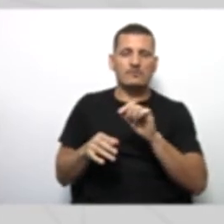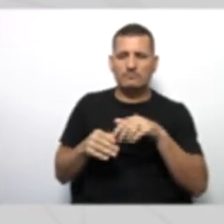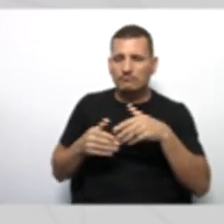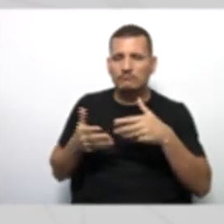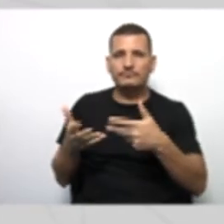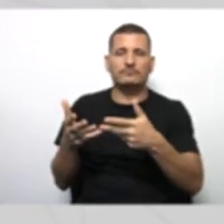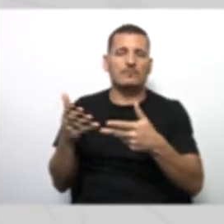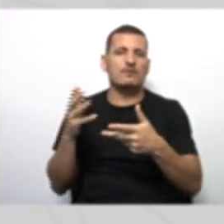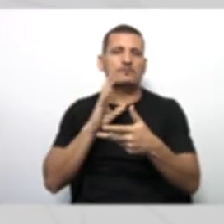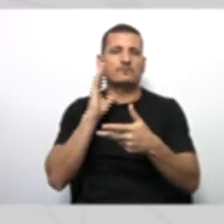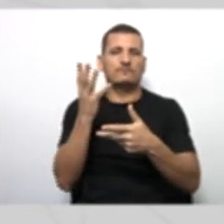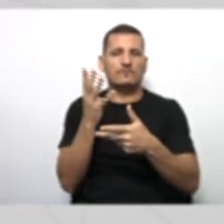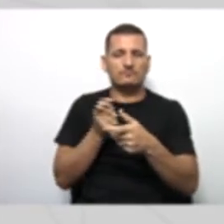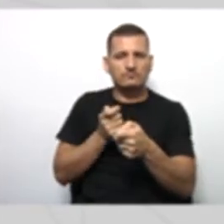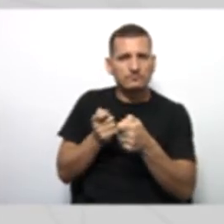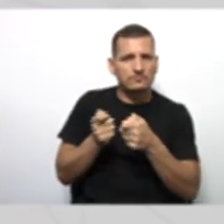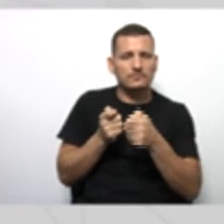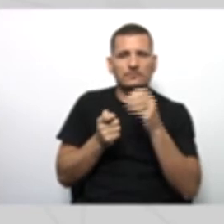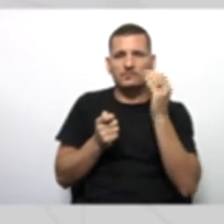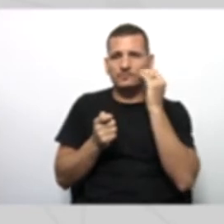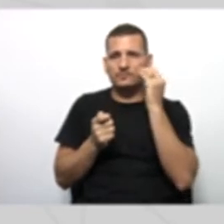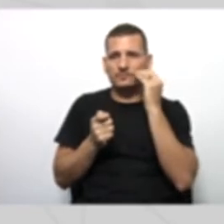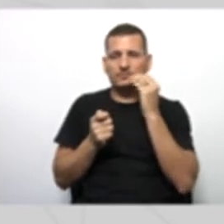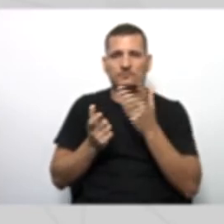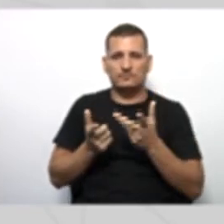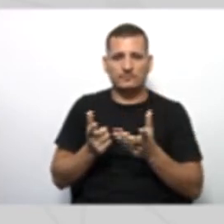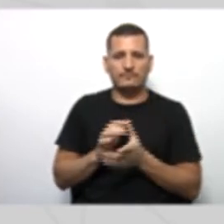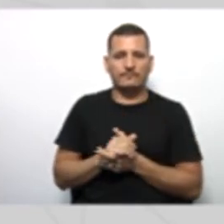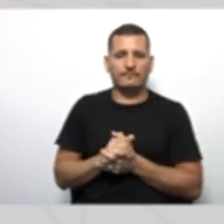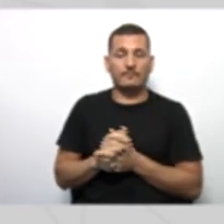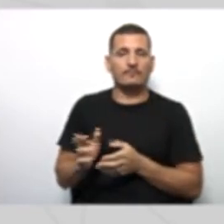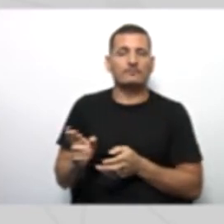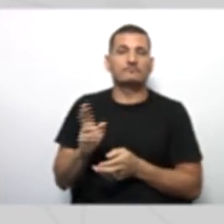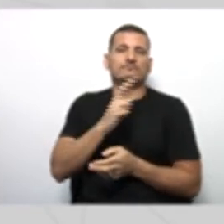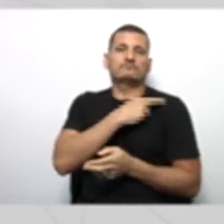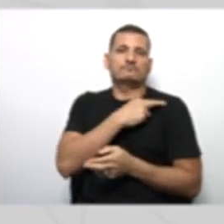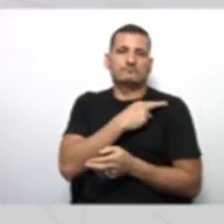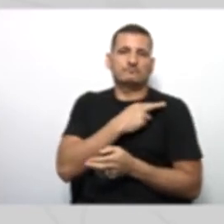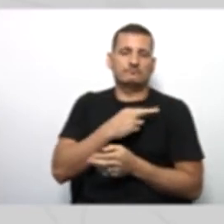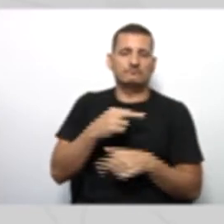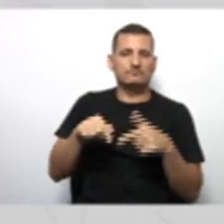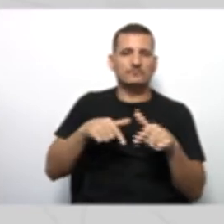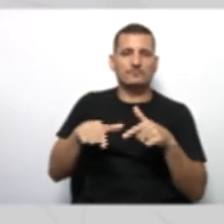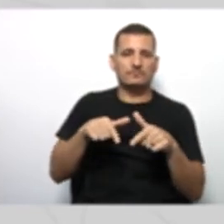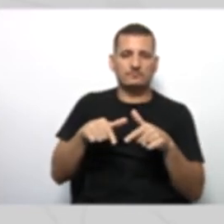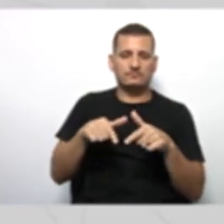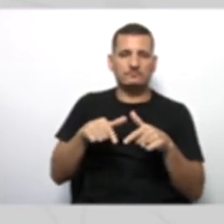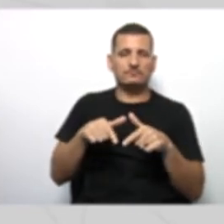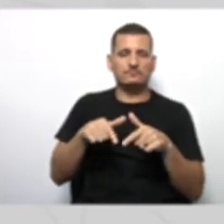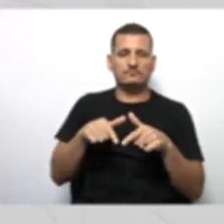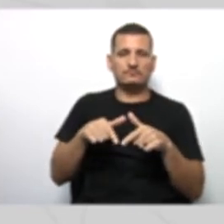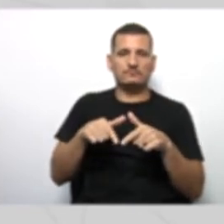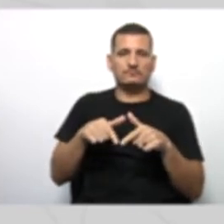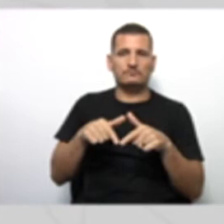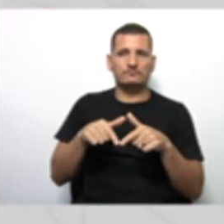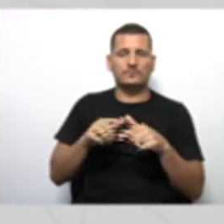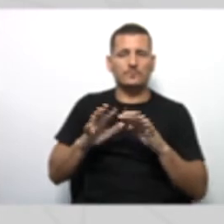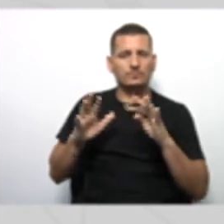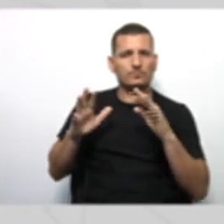elaboração e gestão do projeto, a gente sempre tem que fazer monitoramento e controle. É o acompanhamento